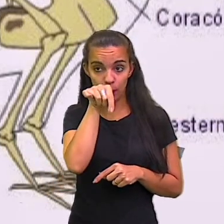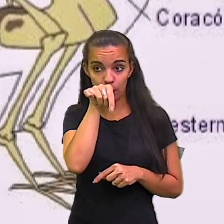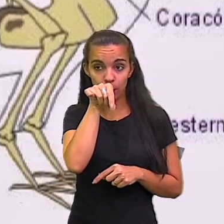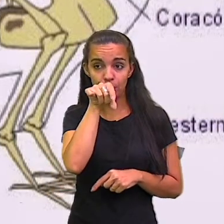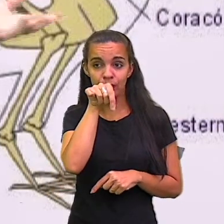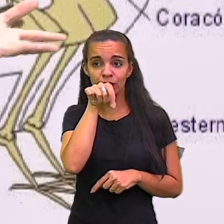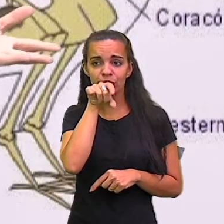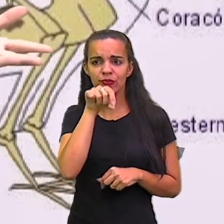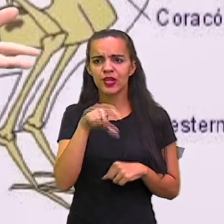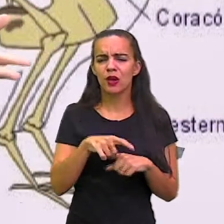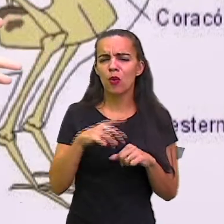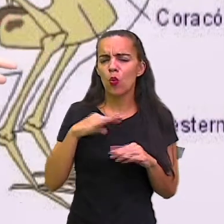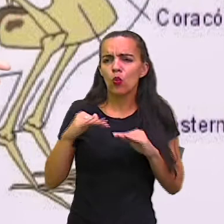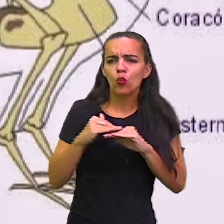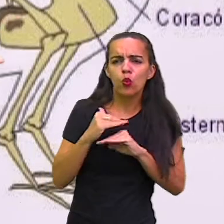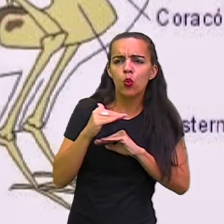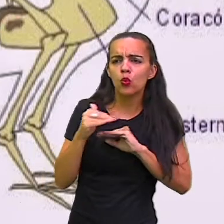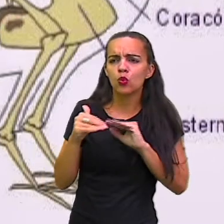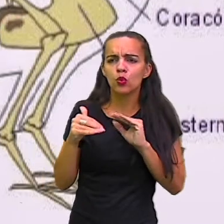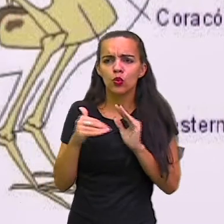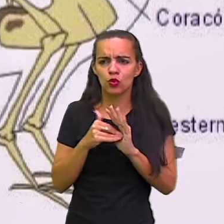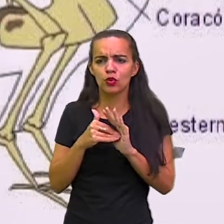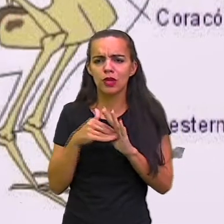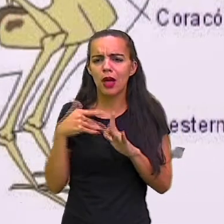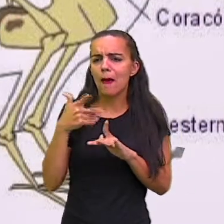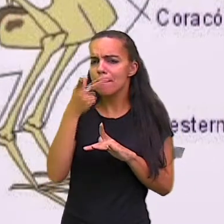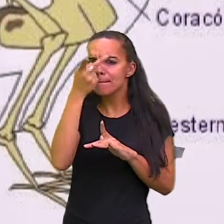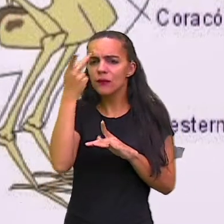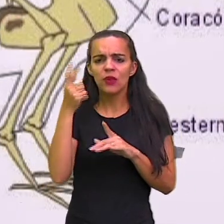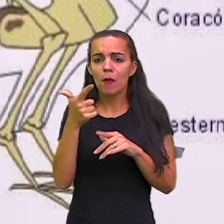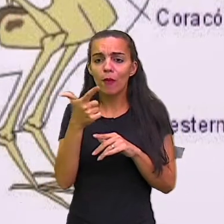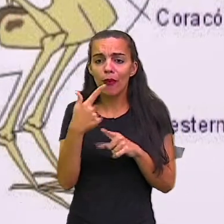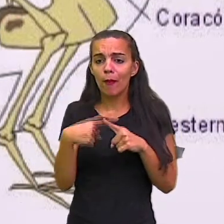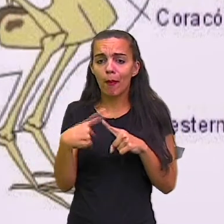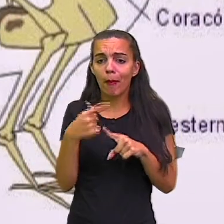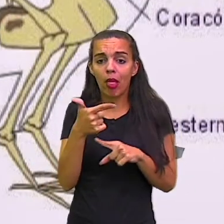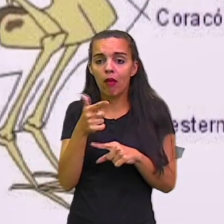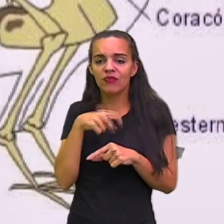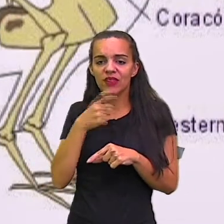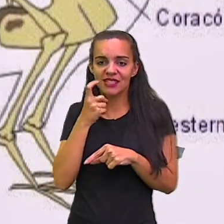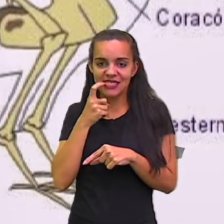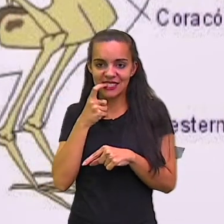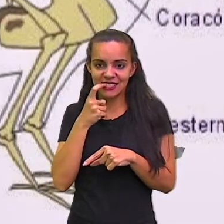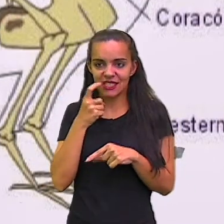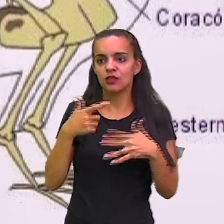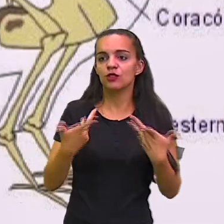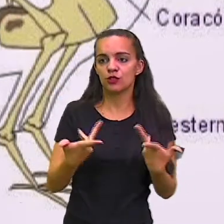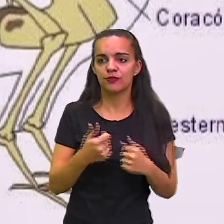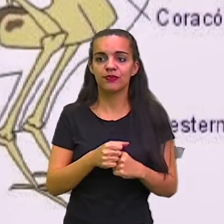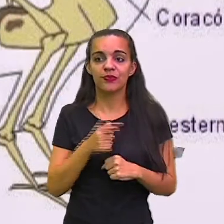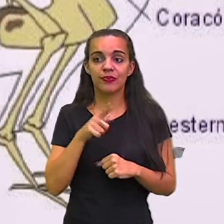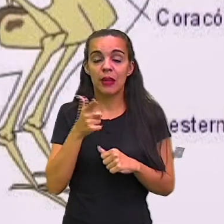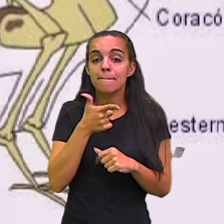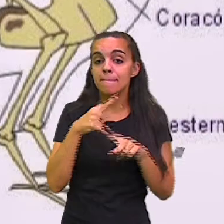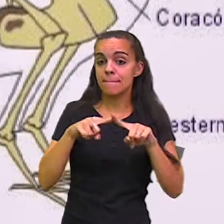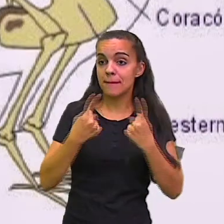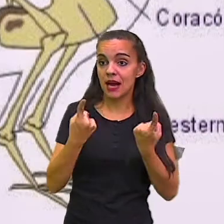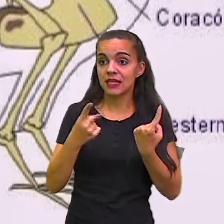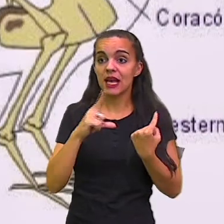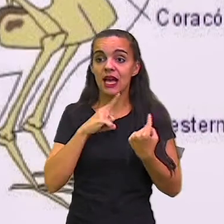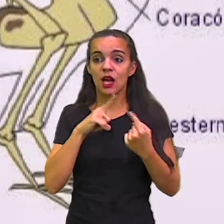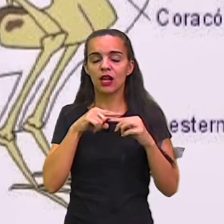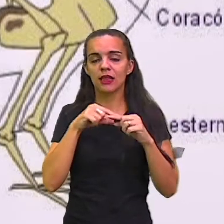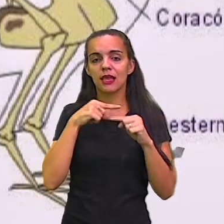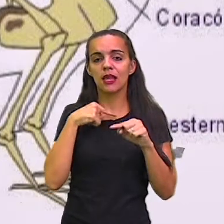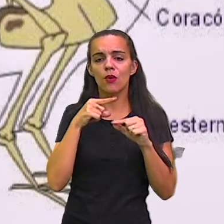e ao é totalmente ausente ausente de dentes ou seja as aves elas não tem dentes mas elas têm